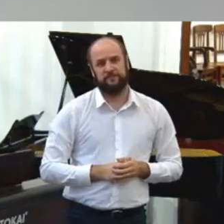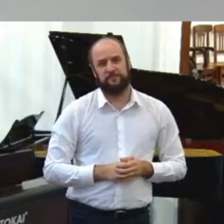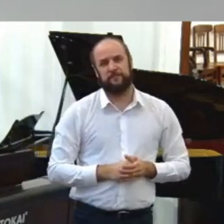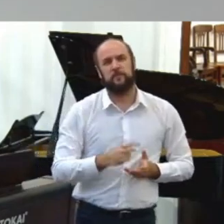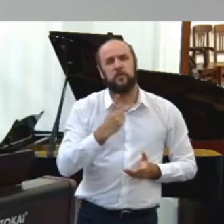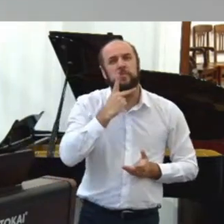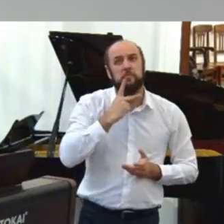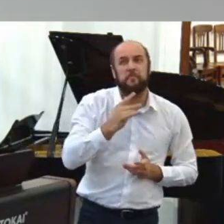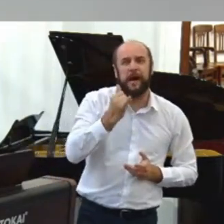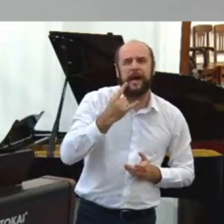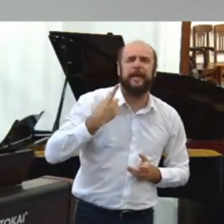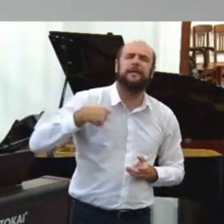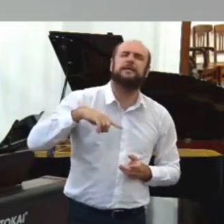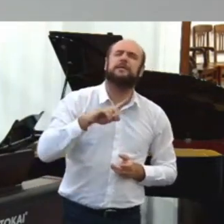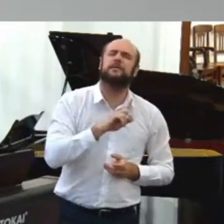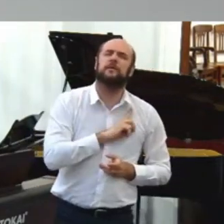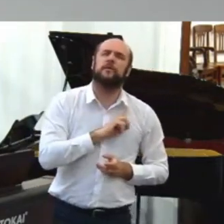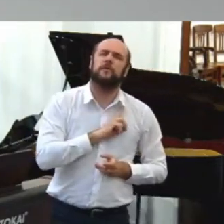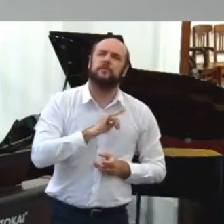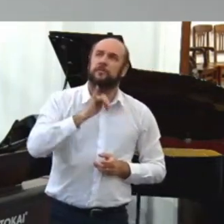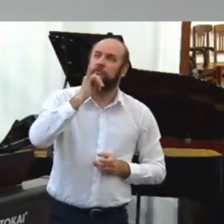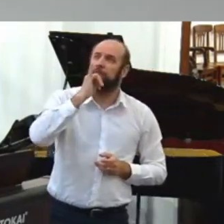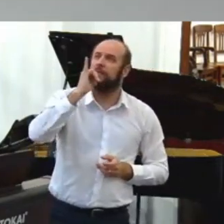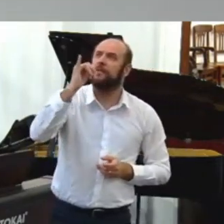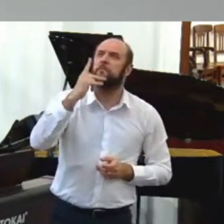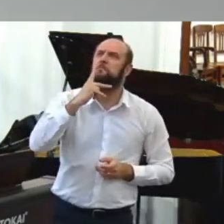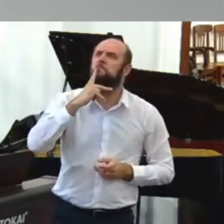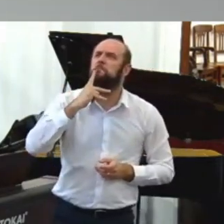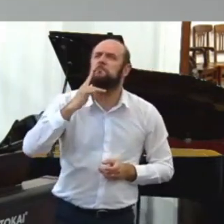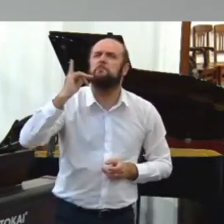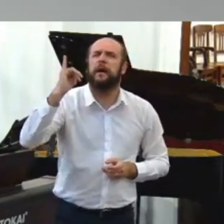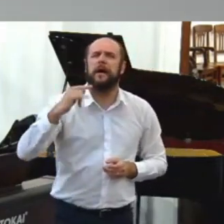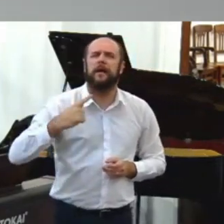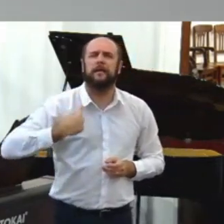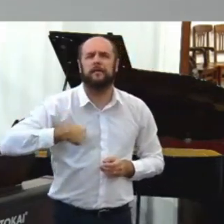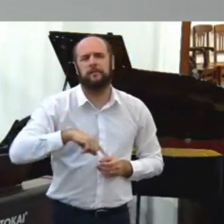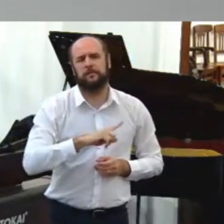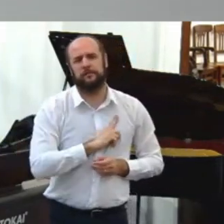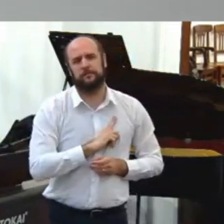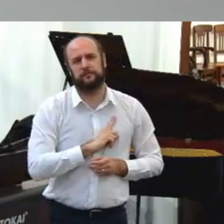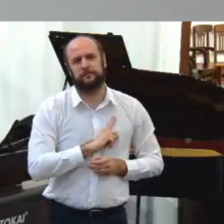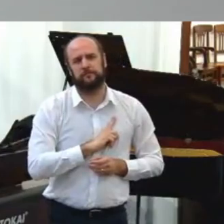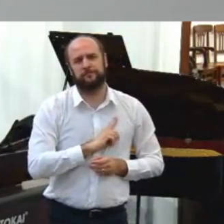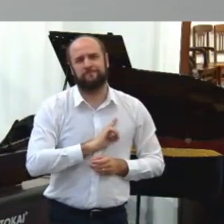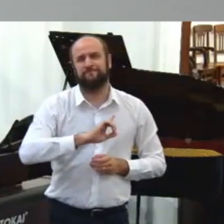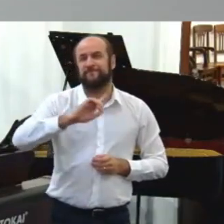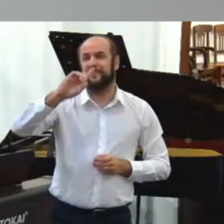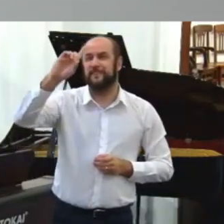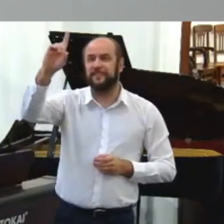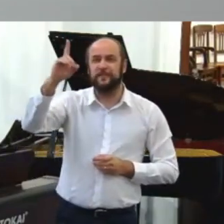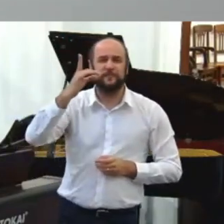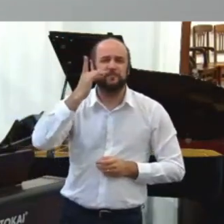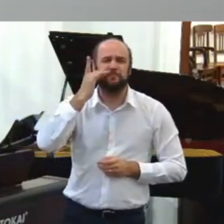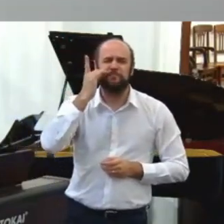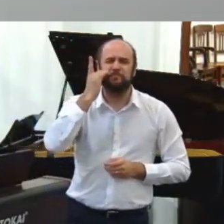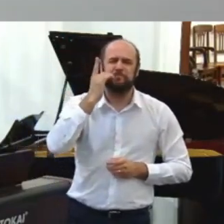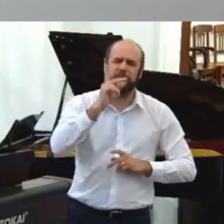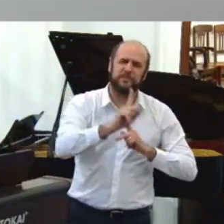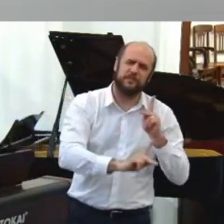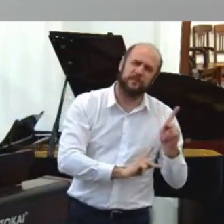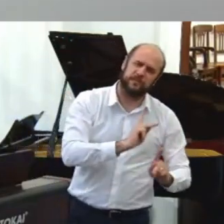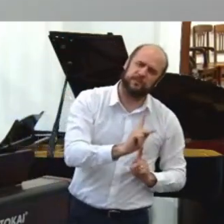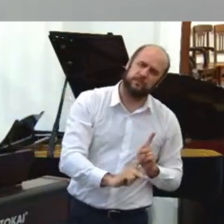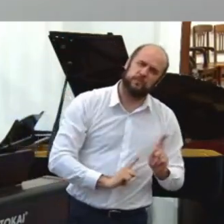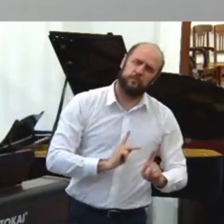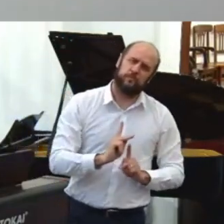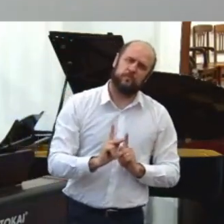Pai Nosso, que Jesus disse para que nós o chamássemos de Pai Nosso. Esse é o Deus presente com seu povo no meio das